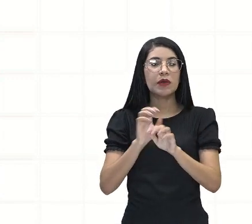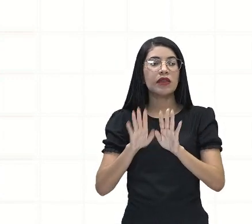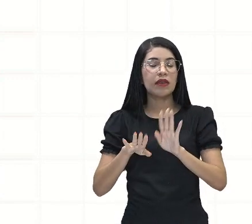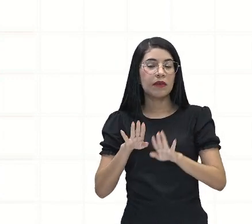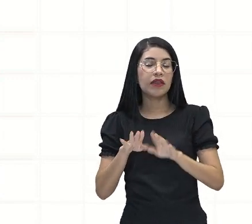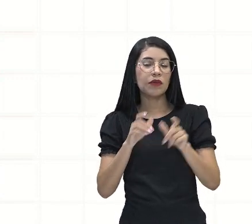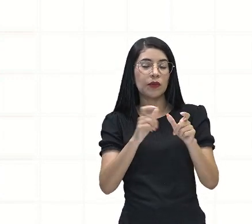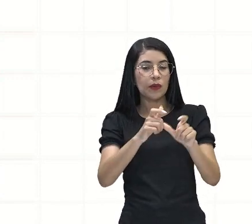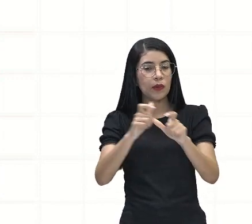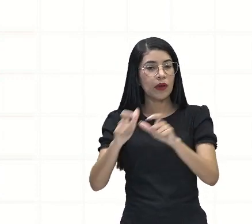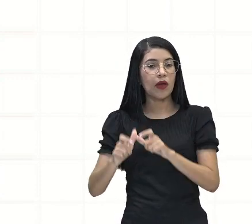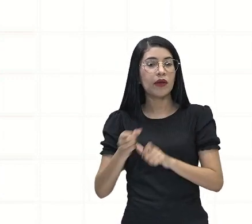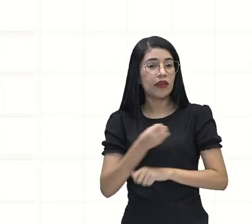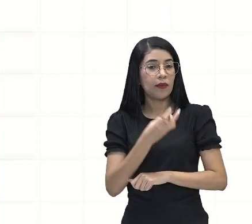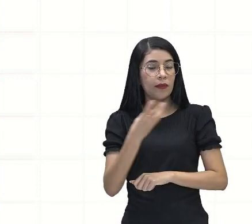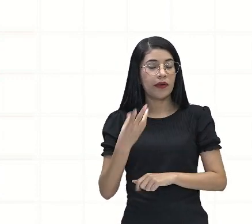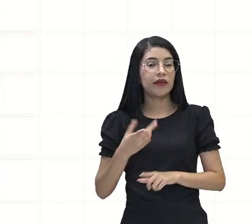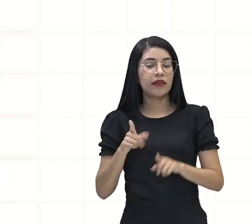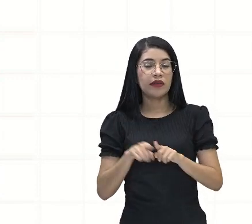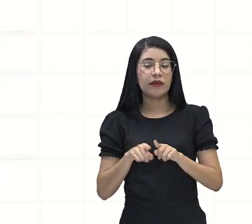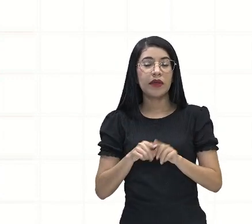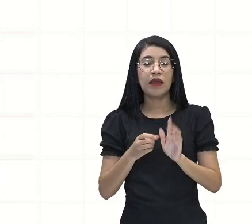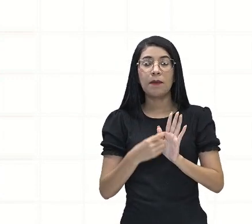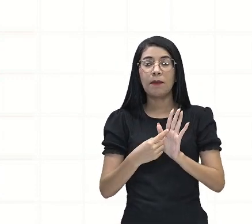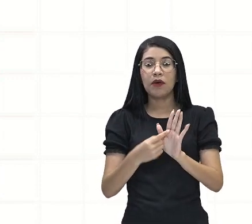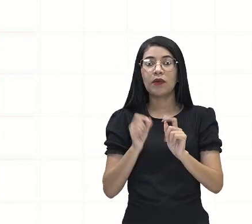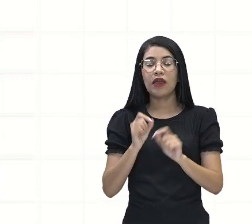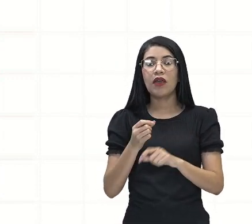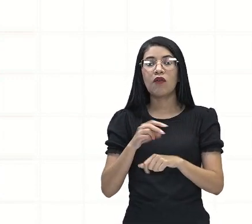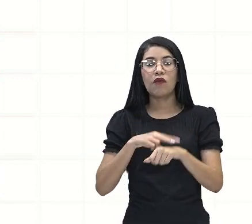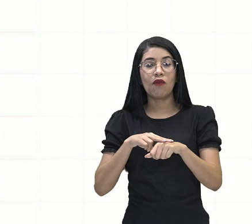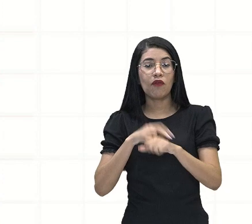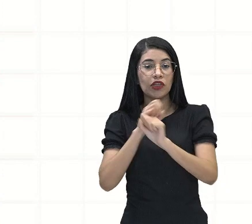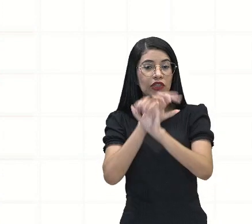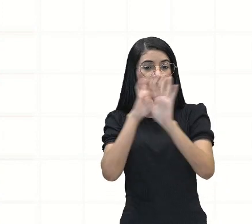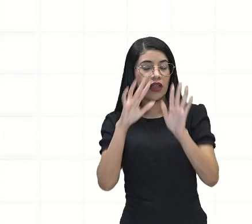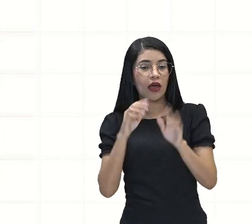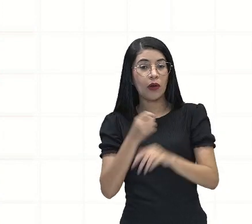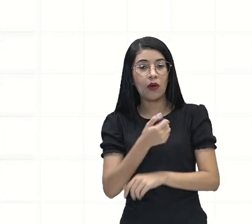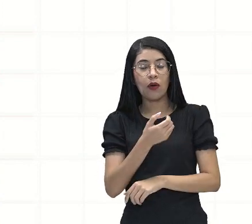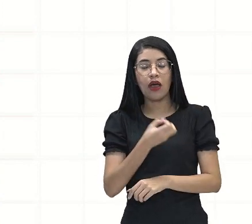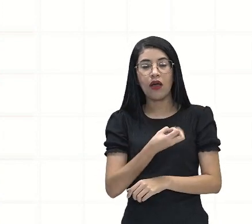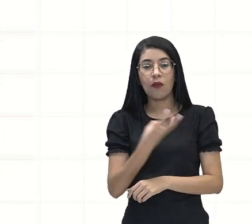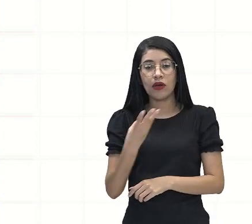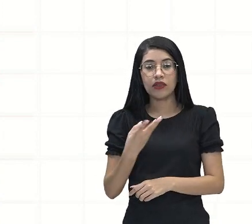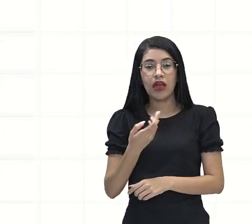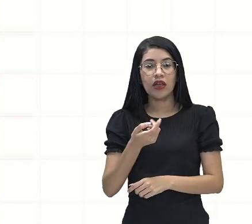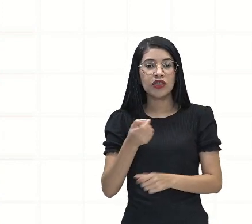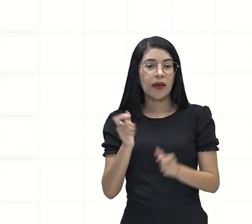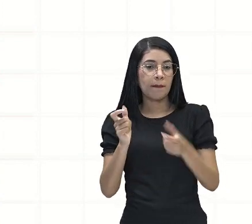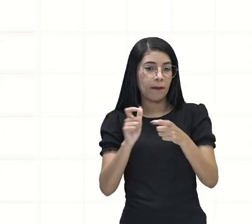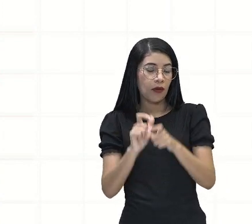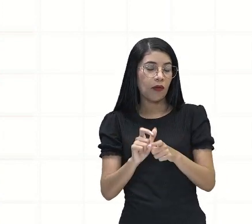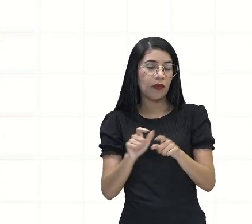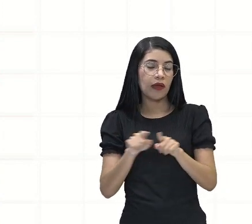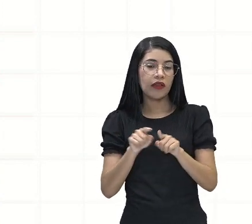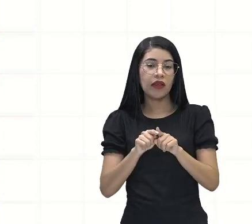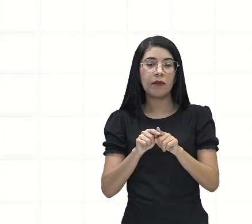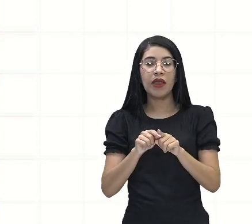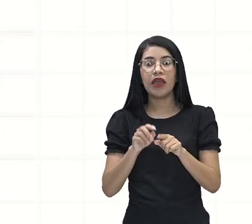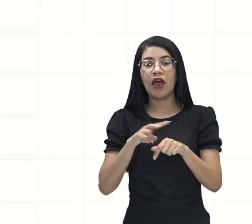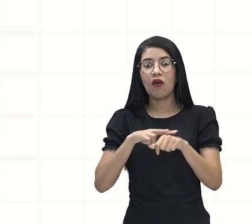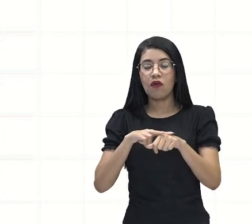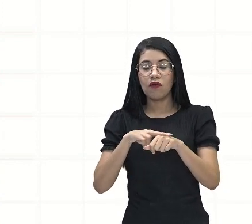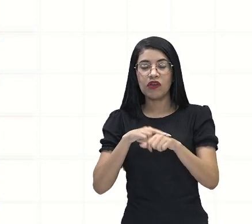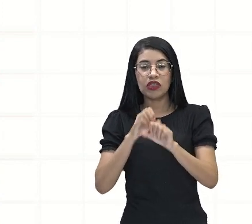que o verde mais claro o número de colheitadeiras é menor e a medida que vai aumentando o tamanho desses círculos vai